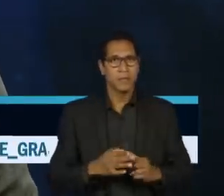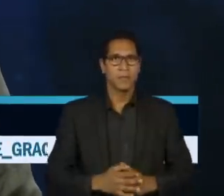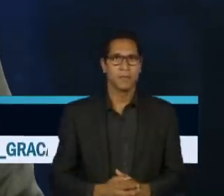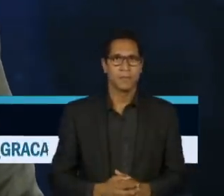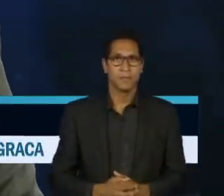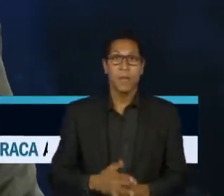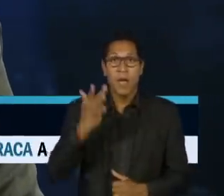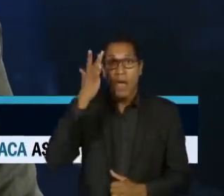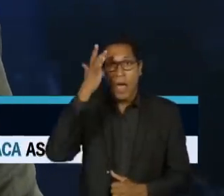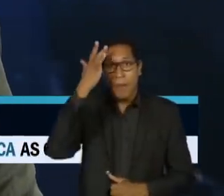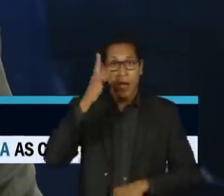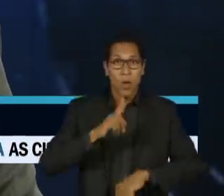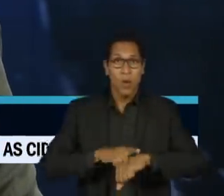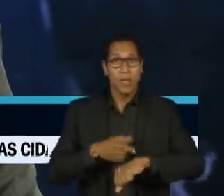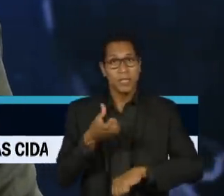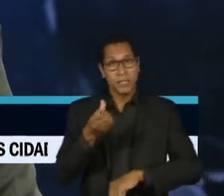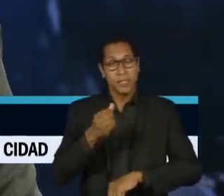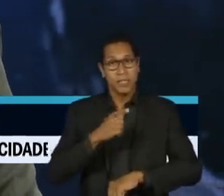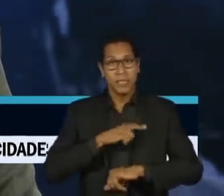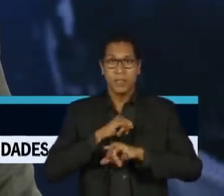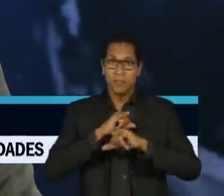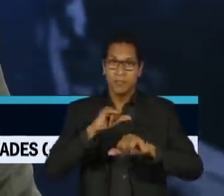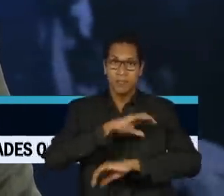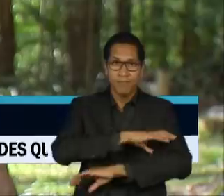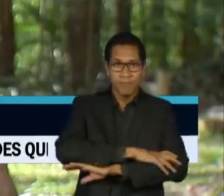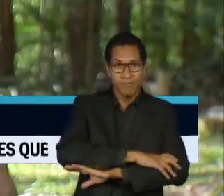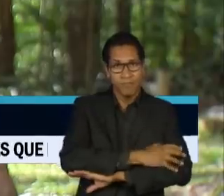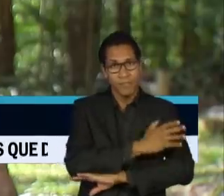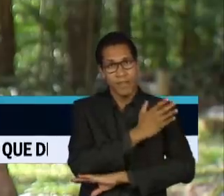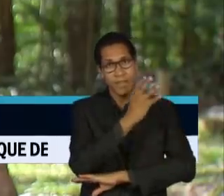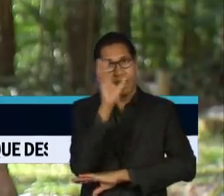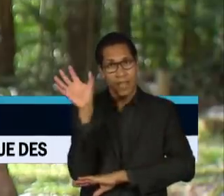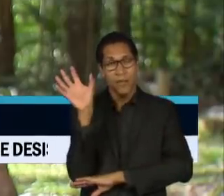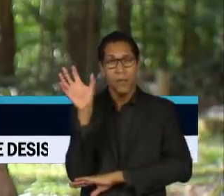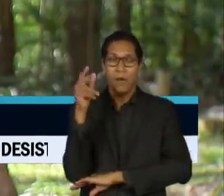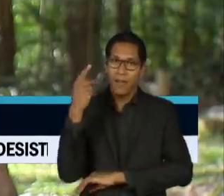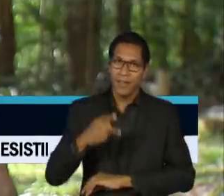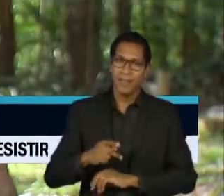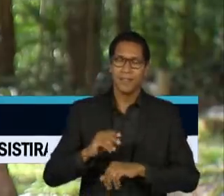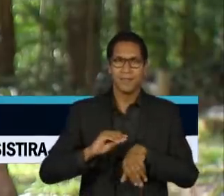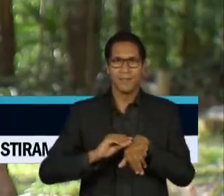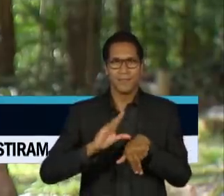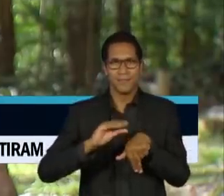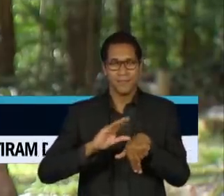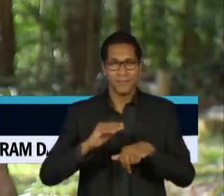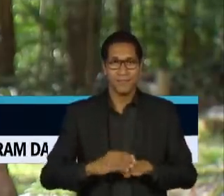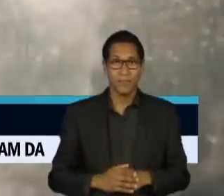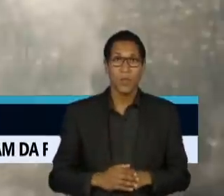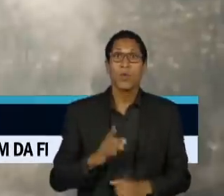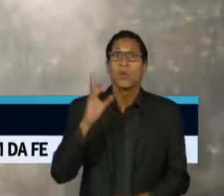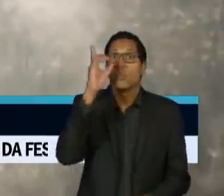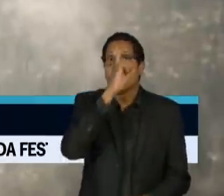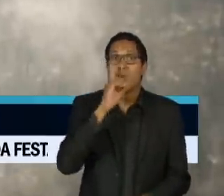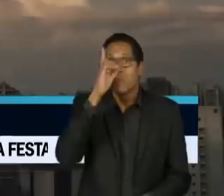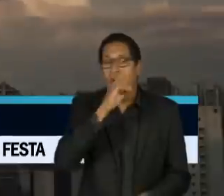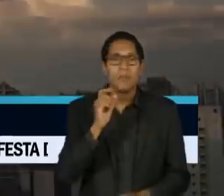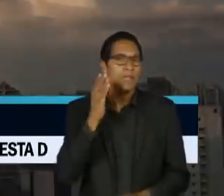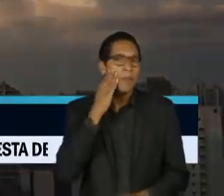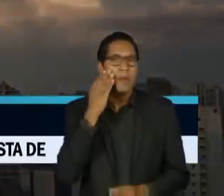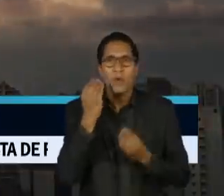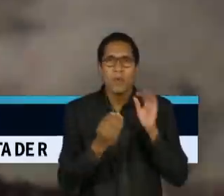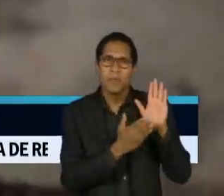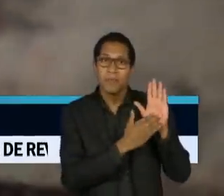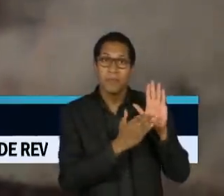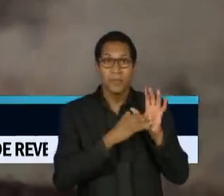Amanhã, às 6h, tem Repórter Eco aqui na TV Cultura. No Repórter Eco deste domingo, conheça as propostas para um mundo